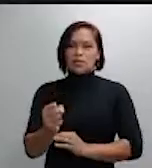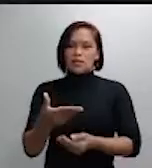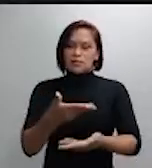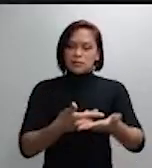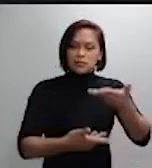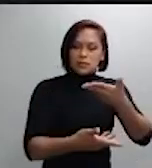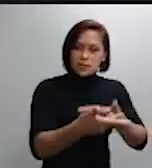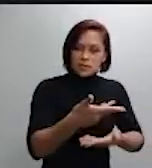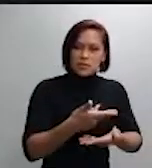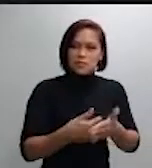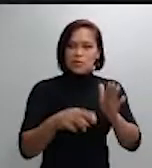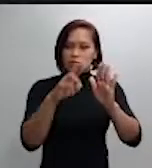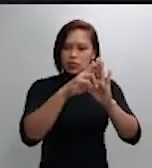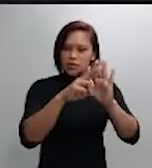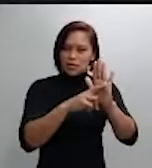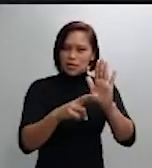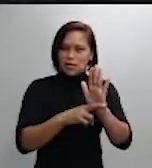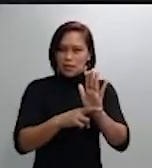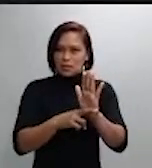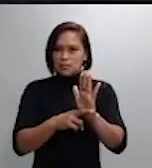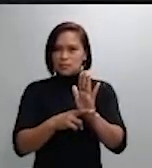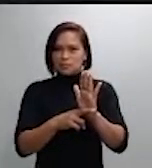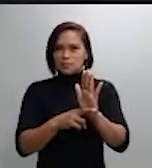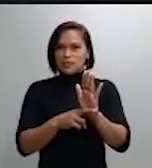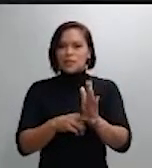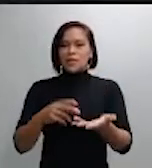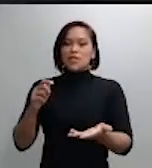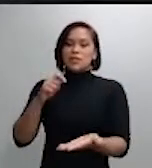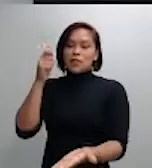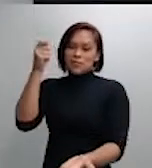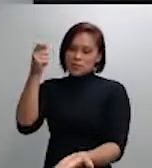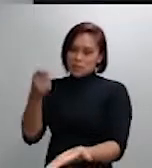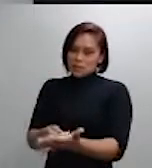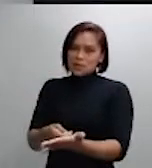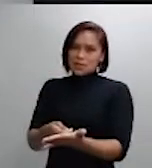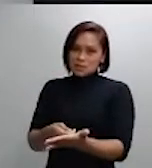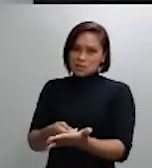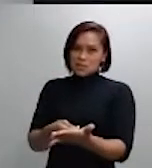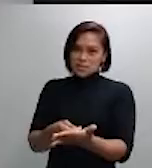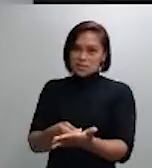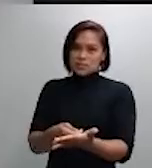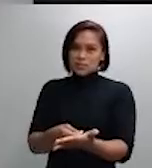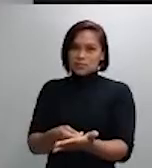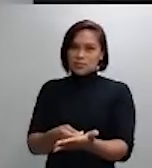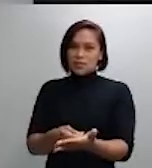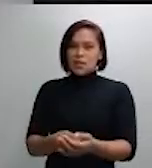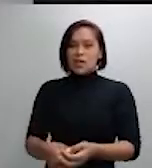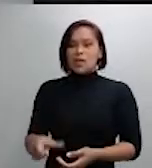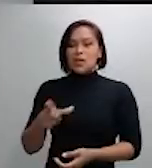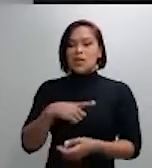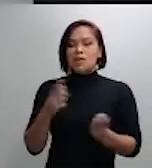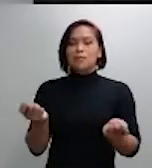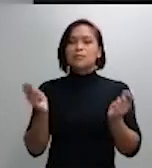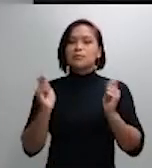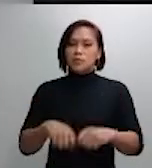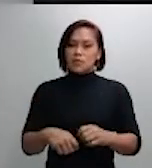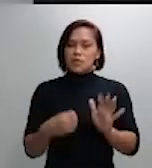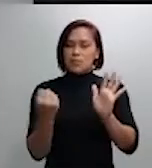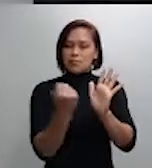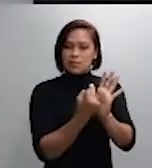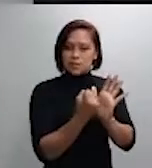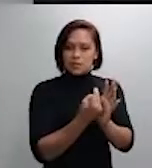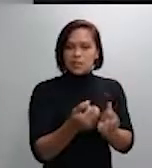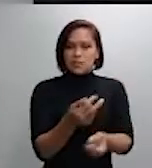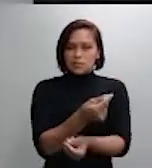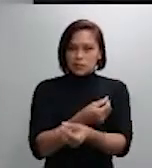regra excepcional de aplicação subsidiária, em que se permite a fixação dos honorários